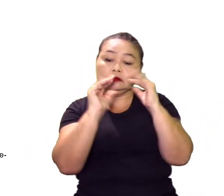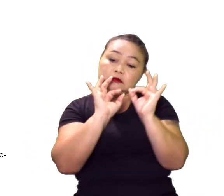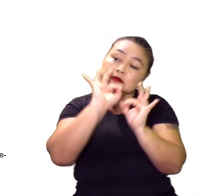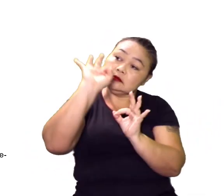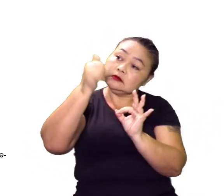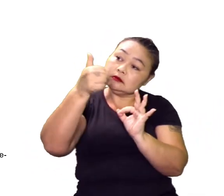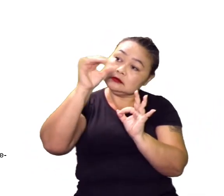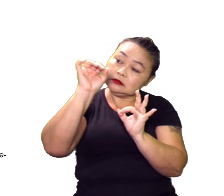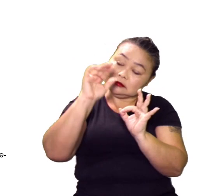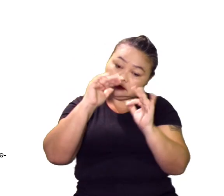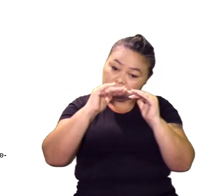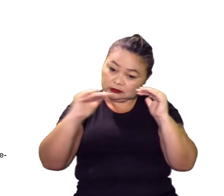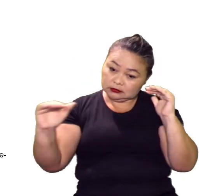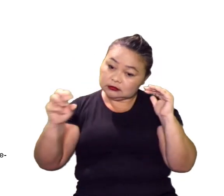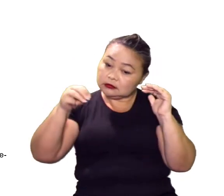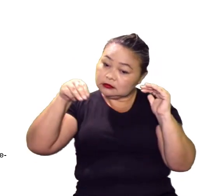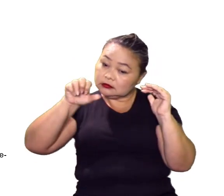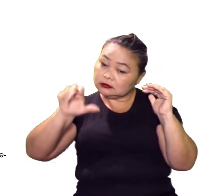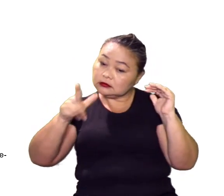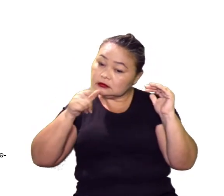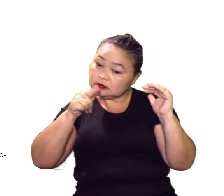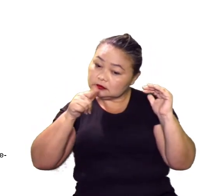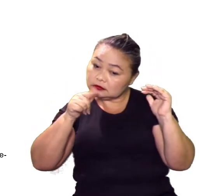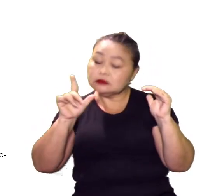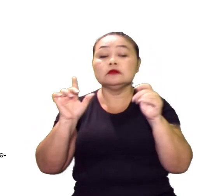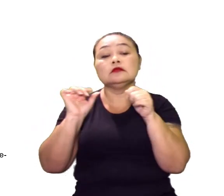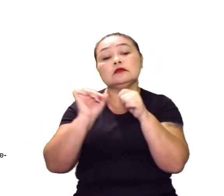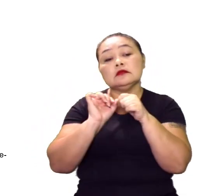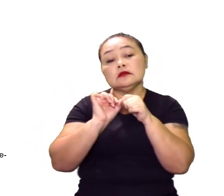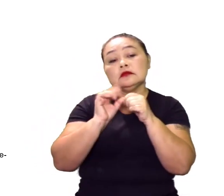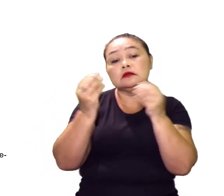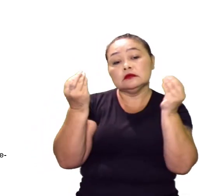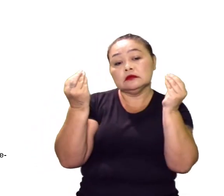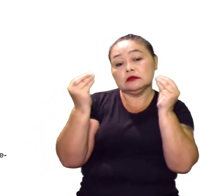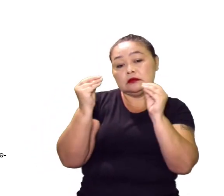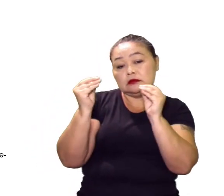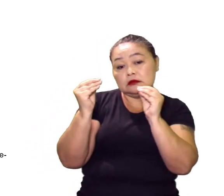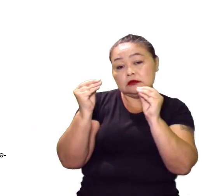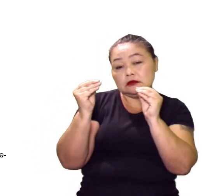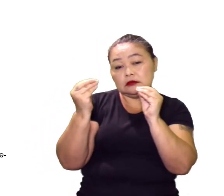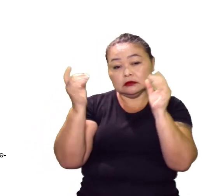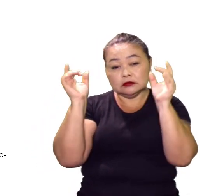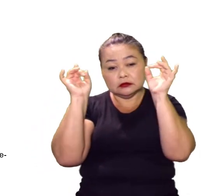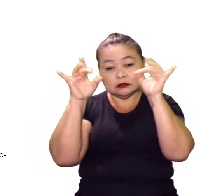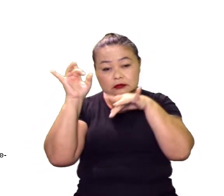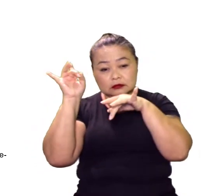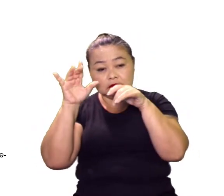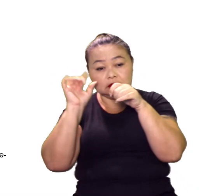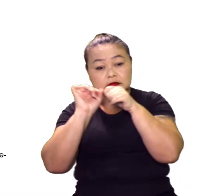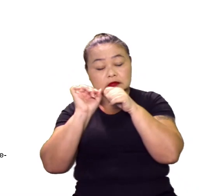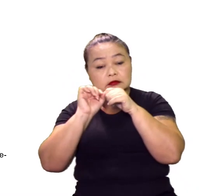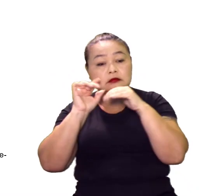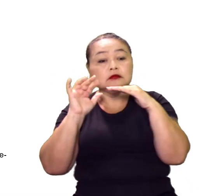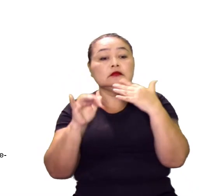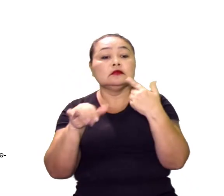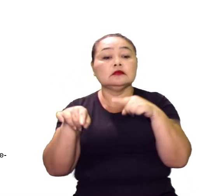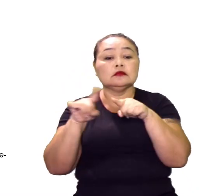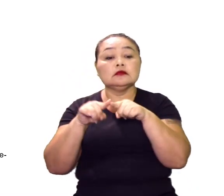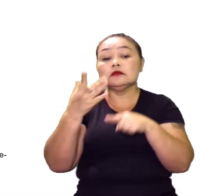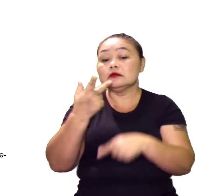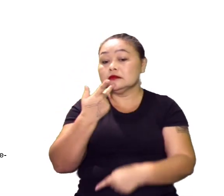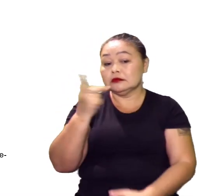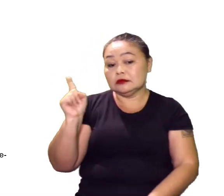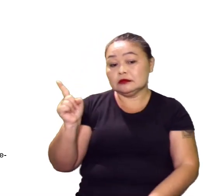100 em relação ao nível do mar. São formadas a partir do acúmulo de sedimentos, como a gente